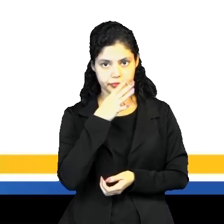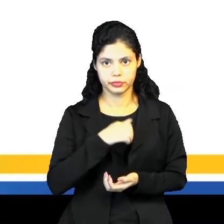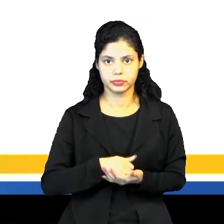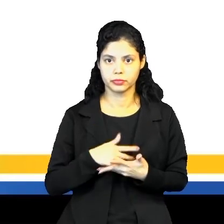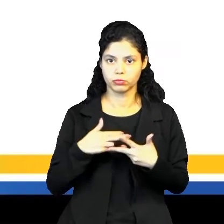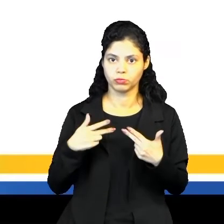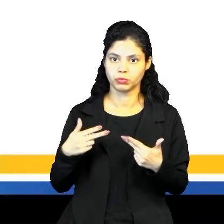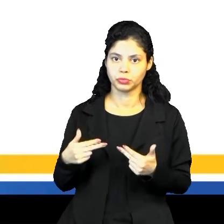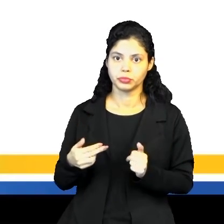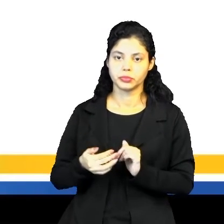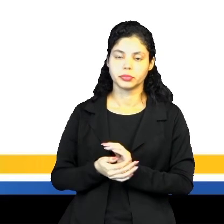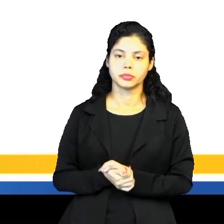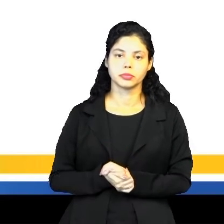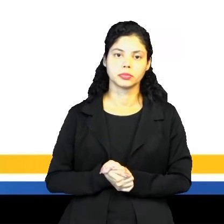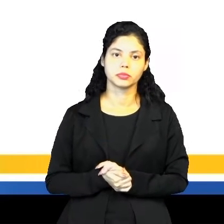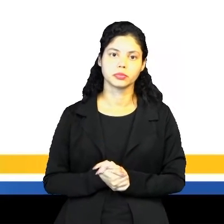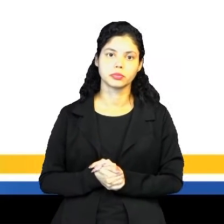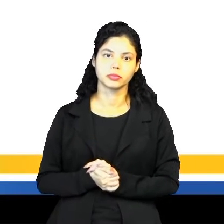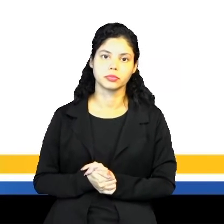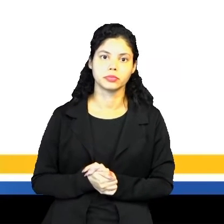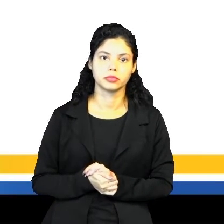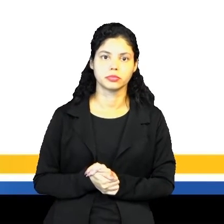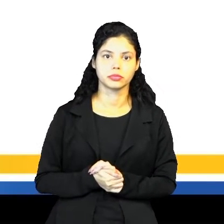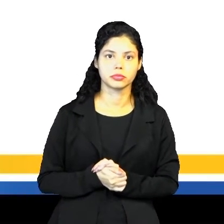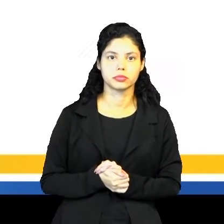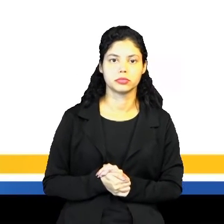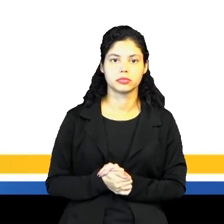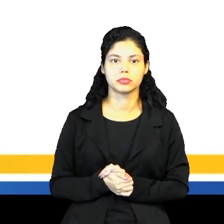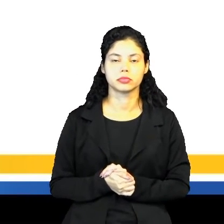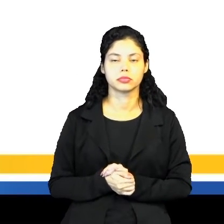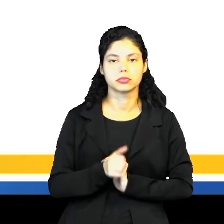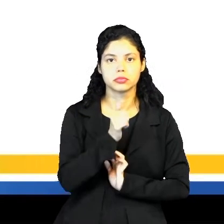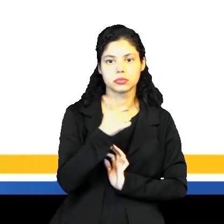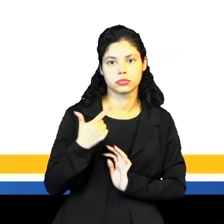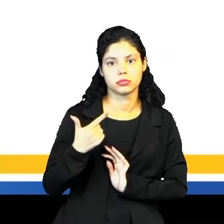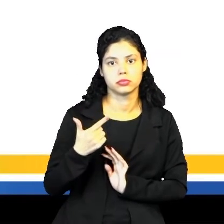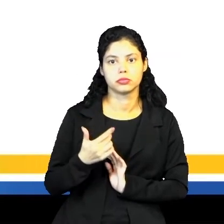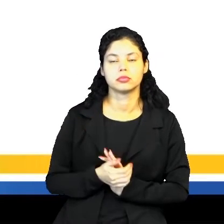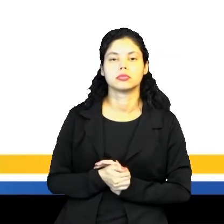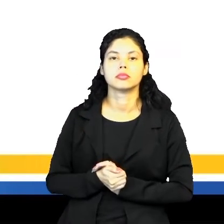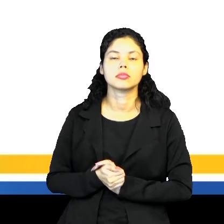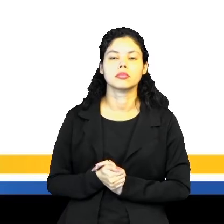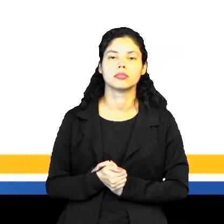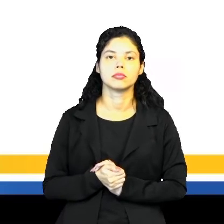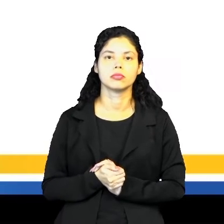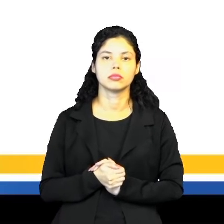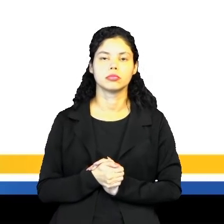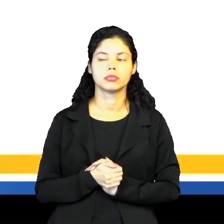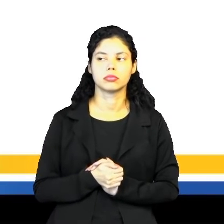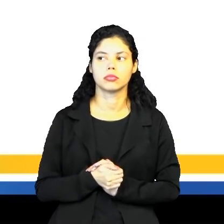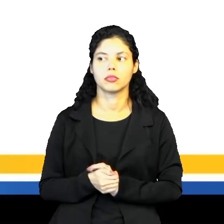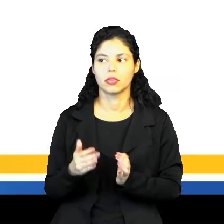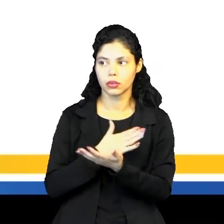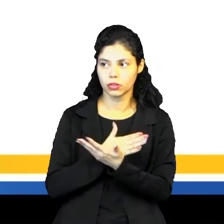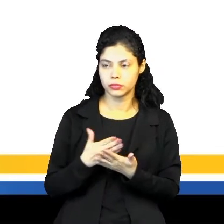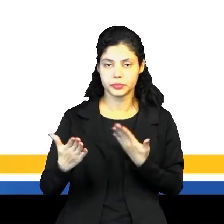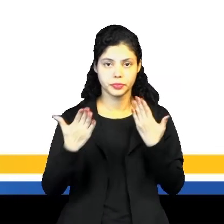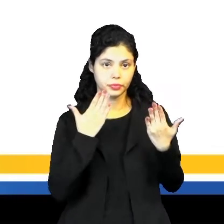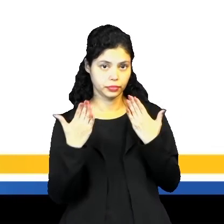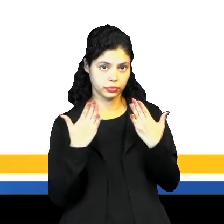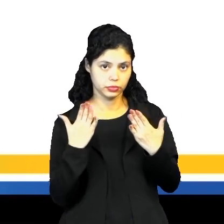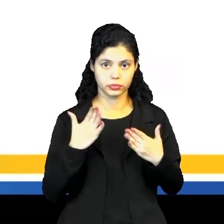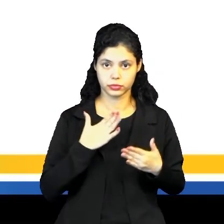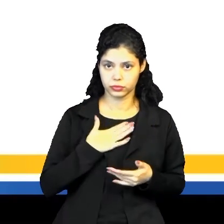certa coisa, tá? No poema 12, né, começa a ler com para